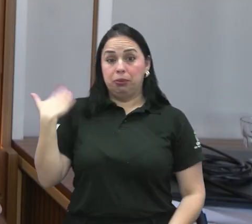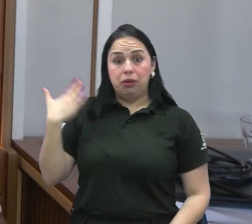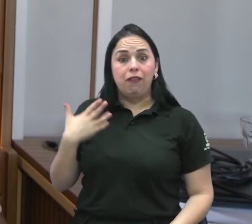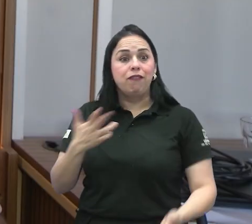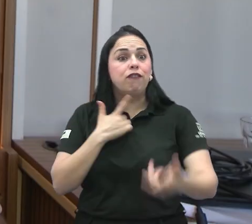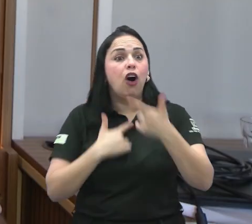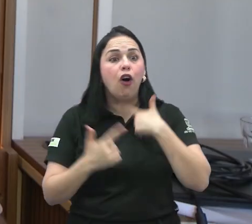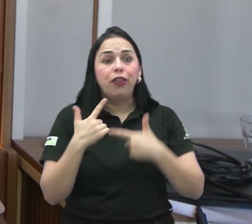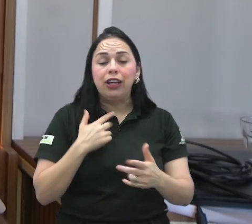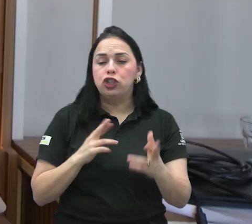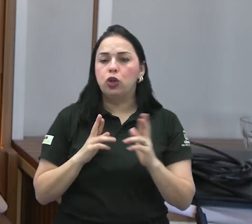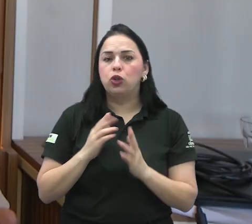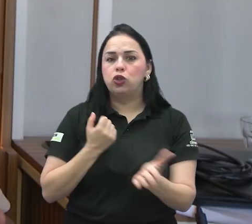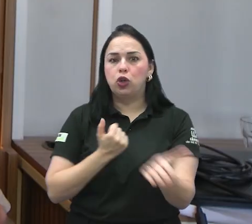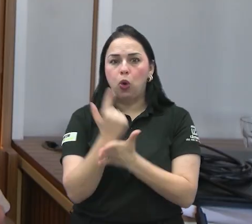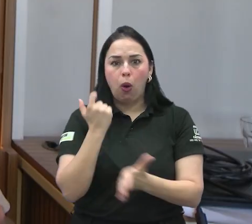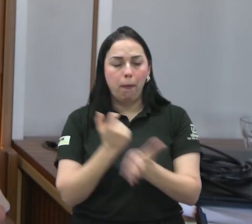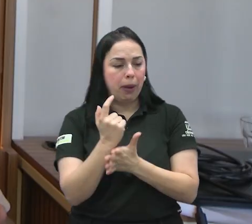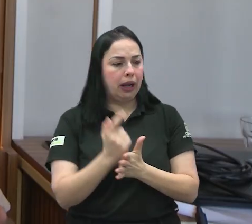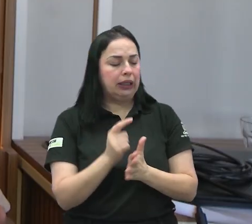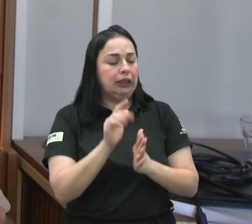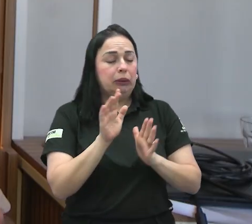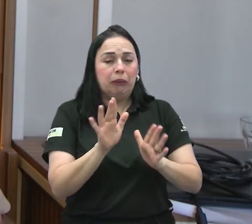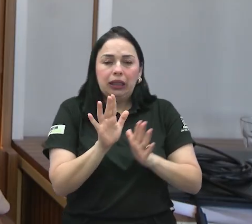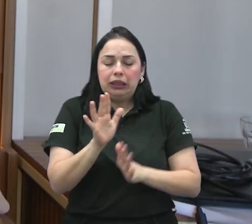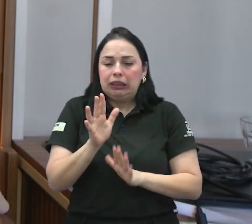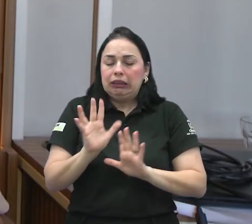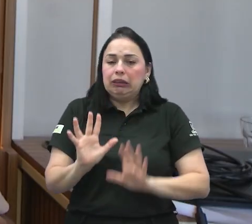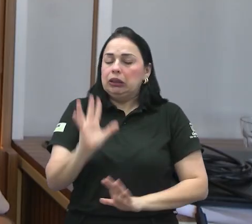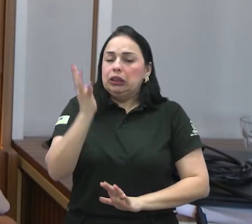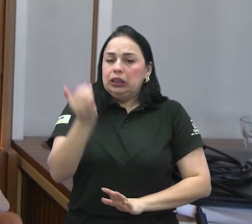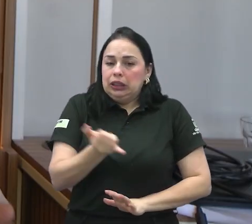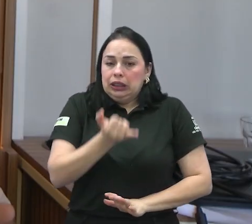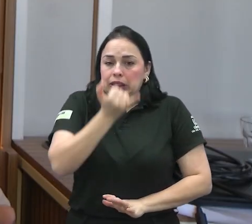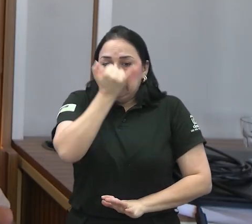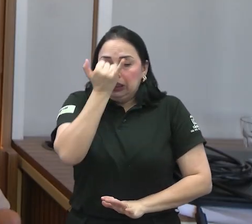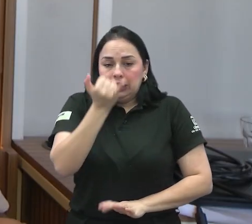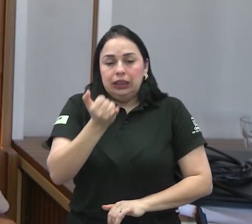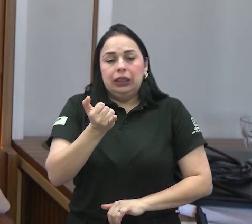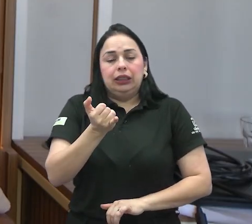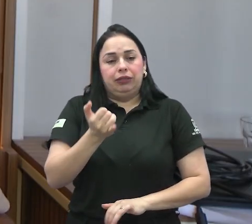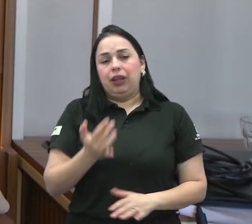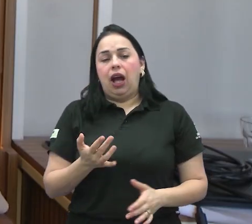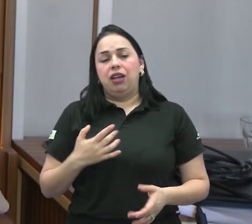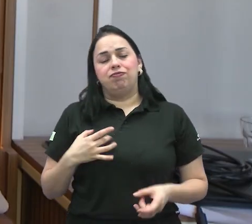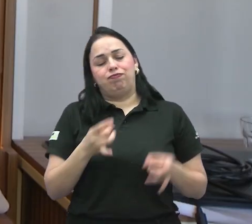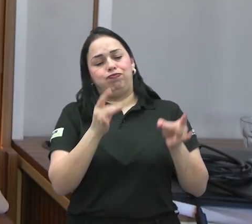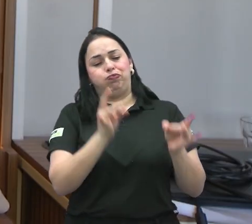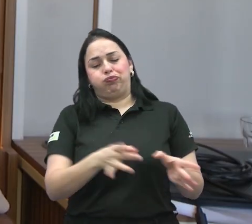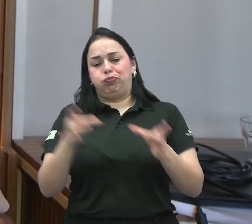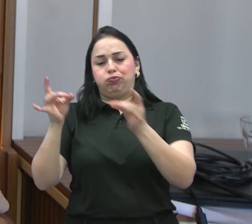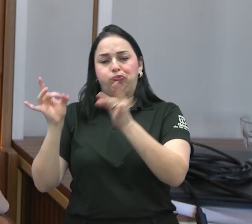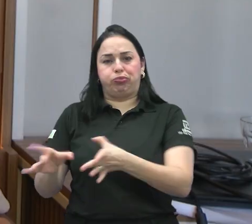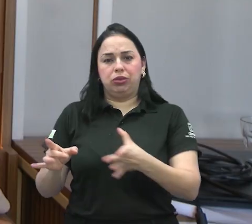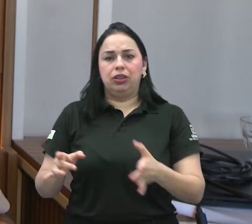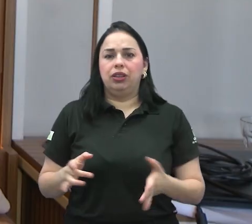quebra de expectativa muito grande com esses dois golpes e eu acabei voltando atrás, ficando sem